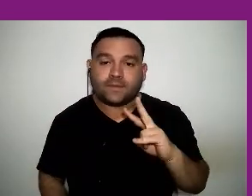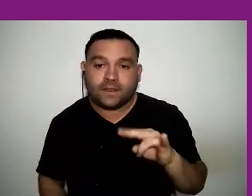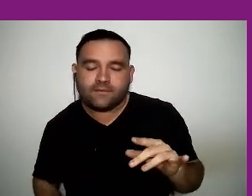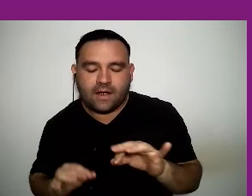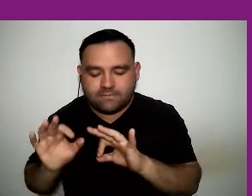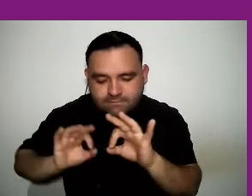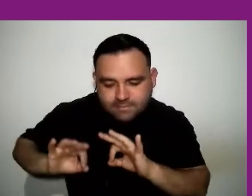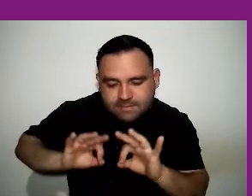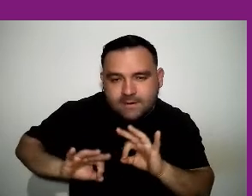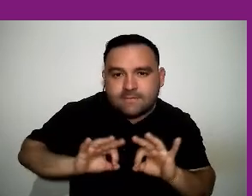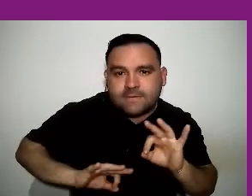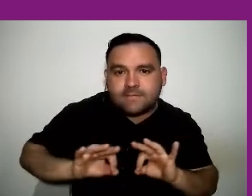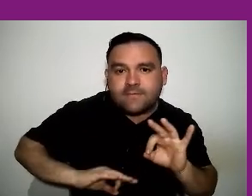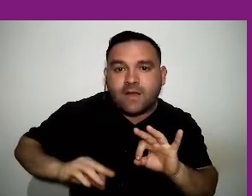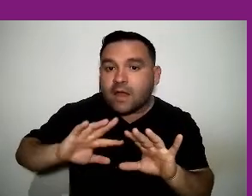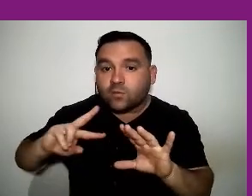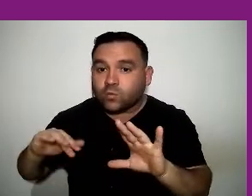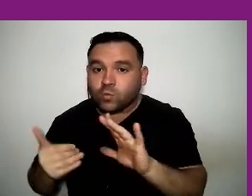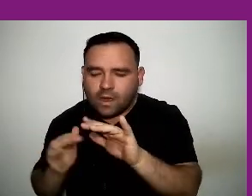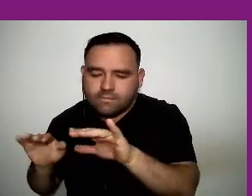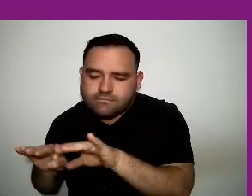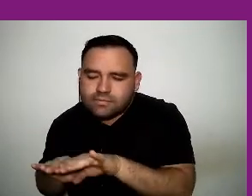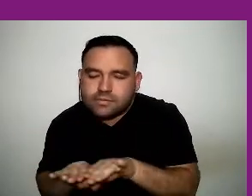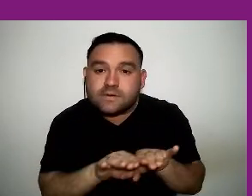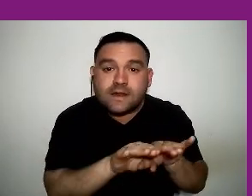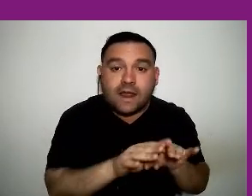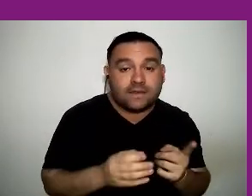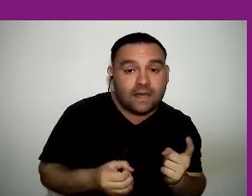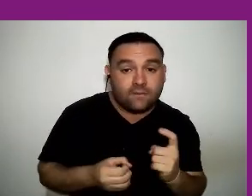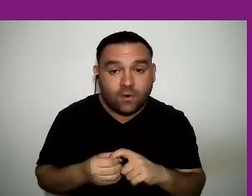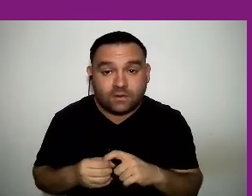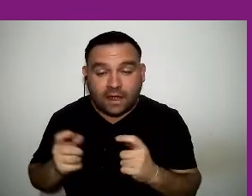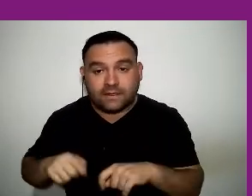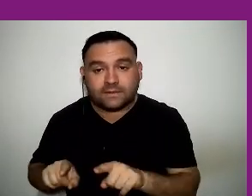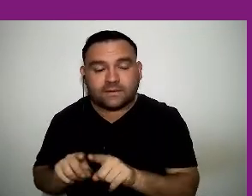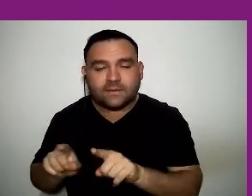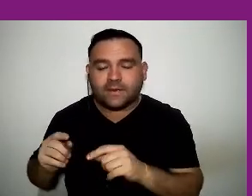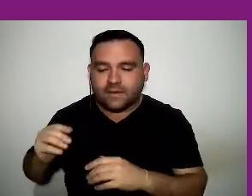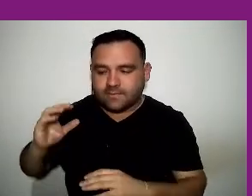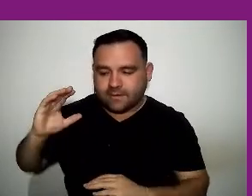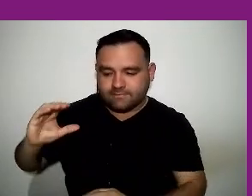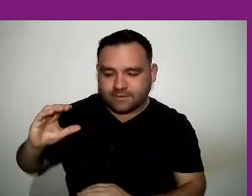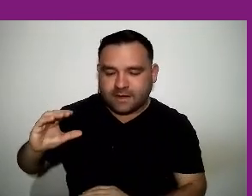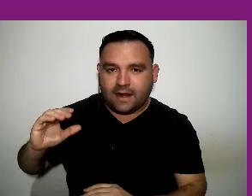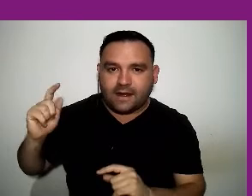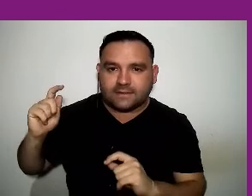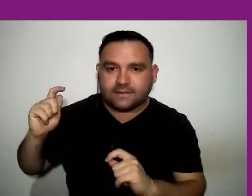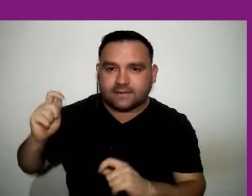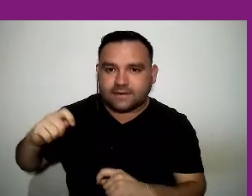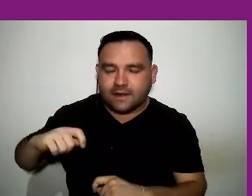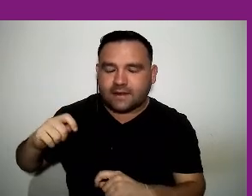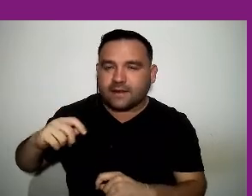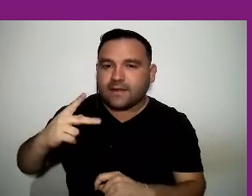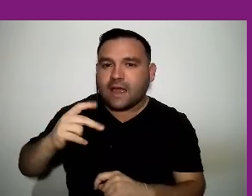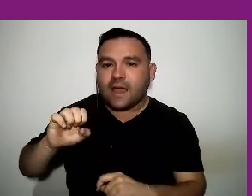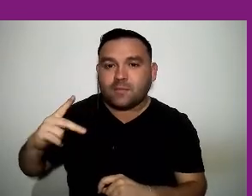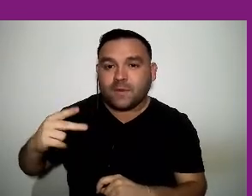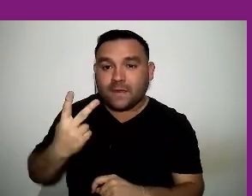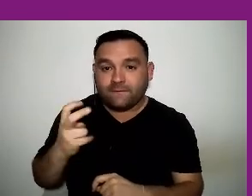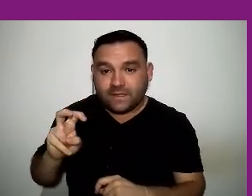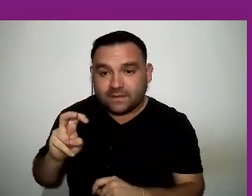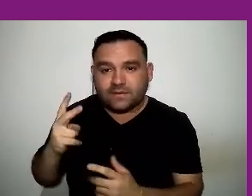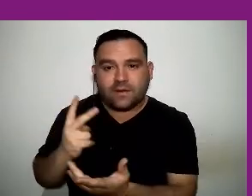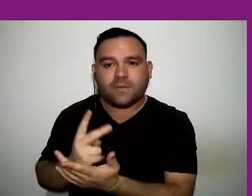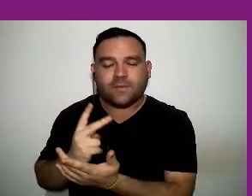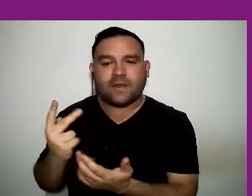recrutando, isso vai se homogeneizando, e na volta você consegue deixar com a PIP de 25 a